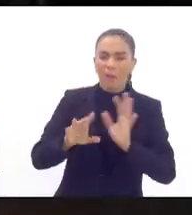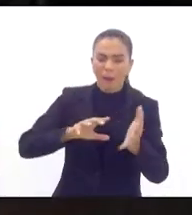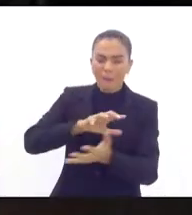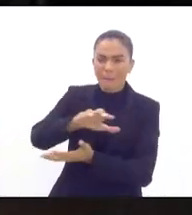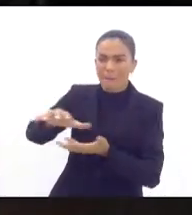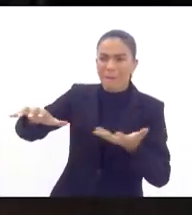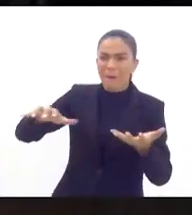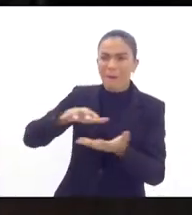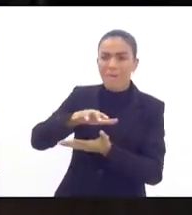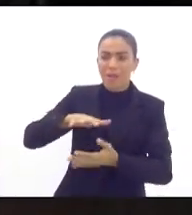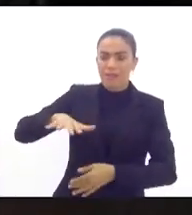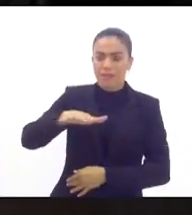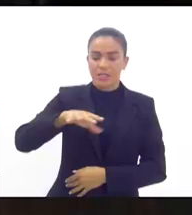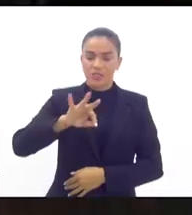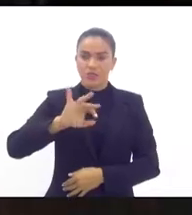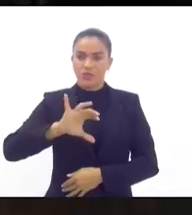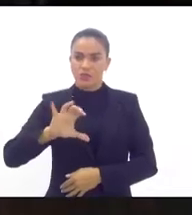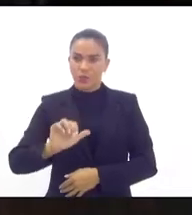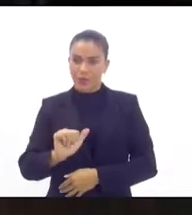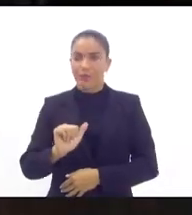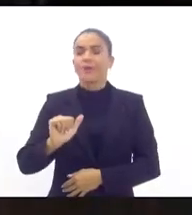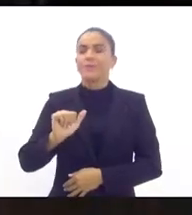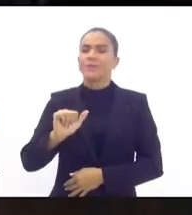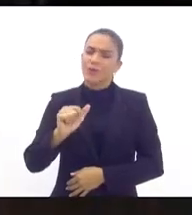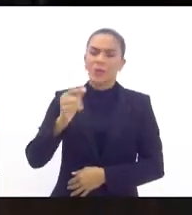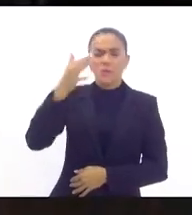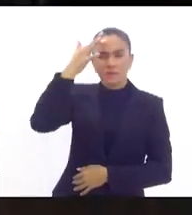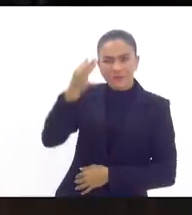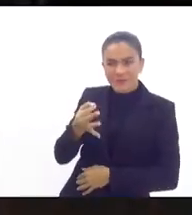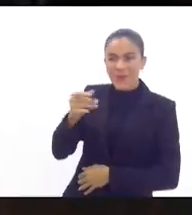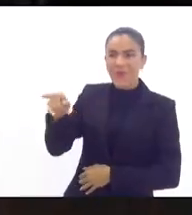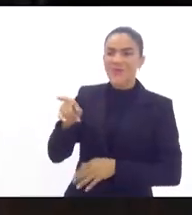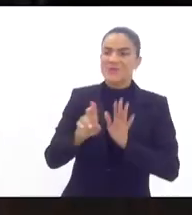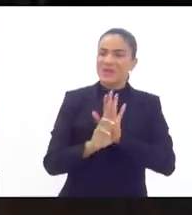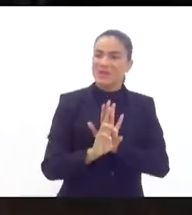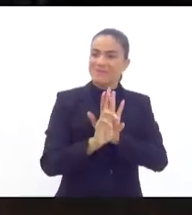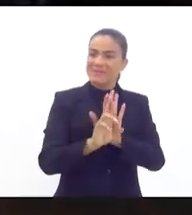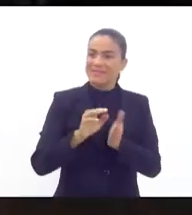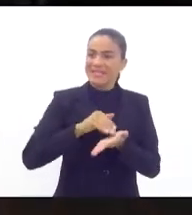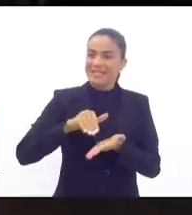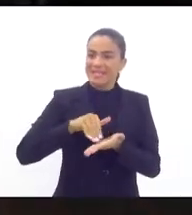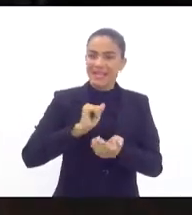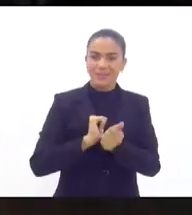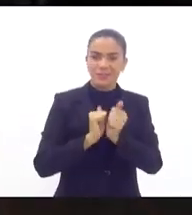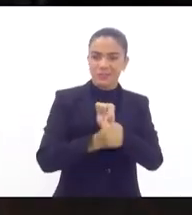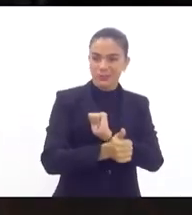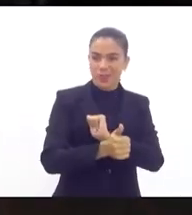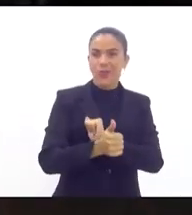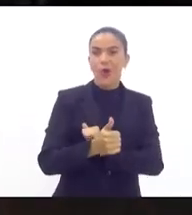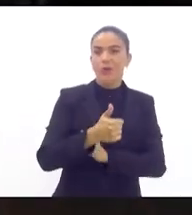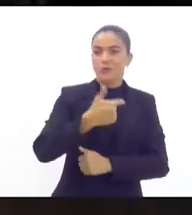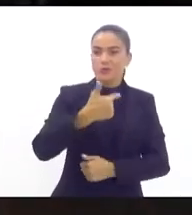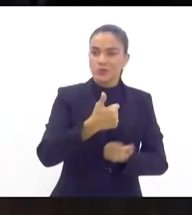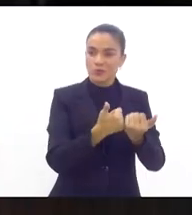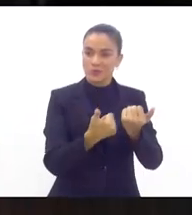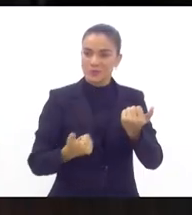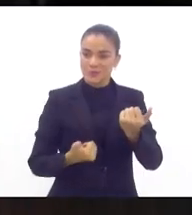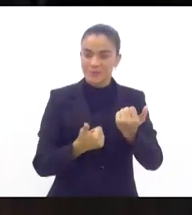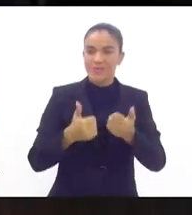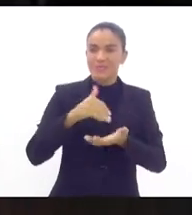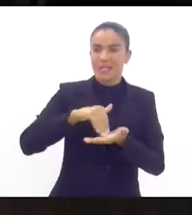que se encontra na Tijuca tenho certeza que o nosso representante da Secretaria de Esporte secretário vai falar isso